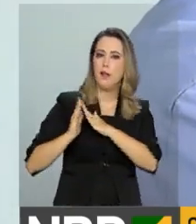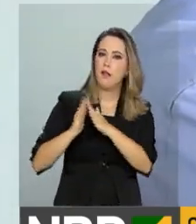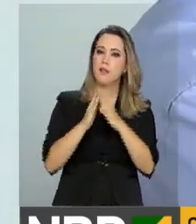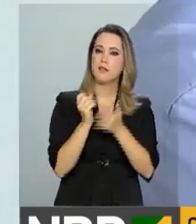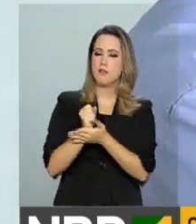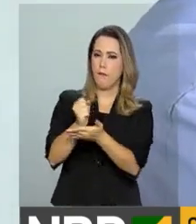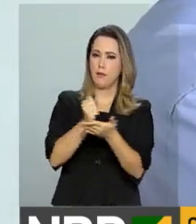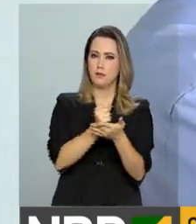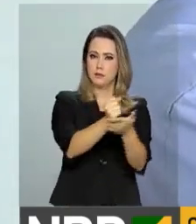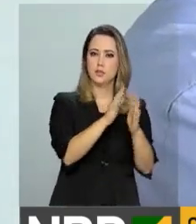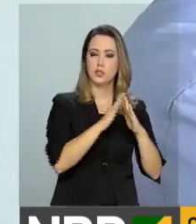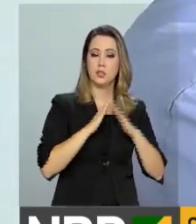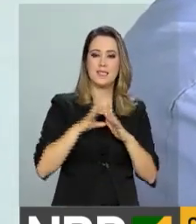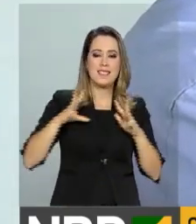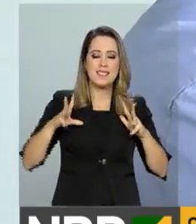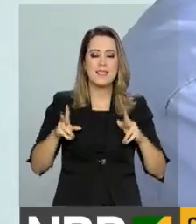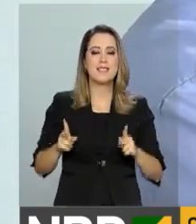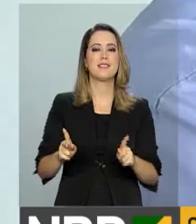casas. E toda vez, Baldi,